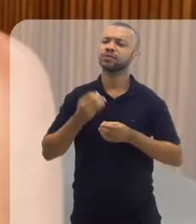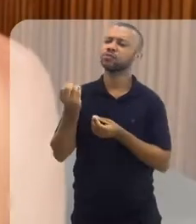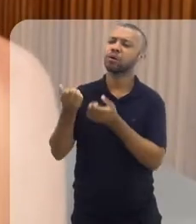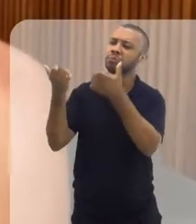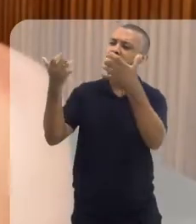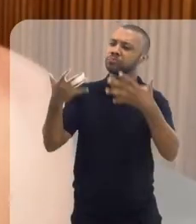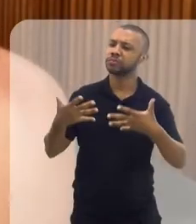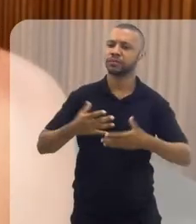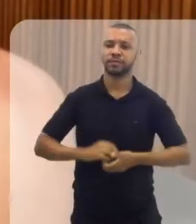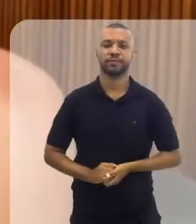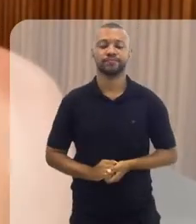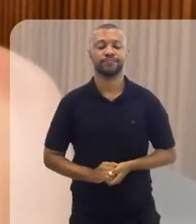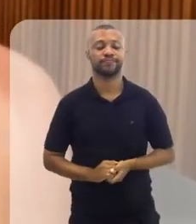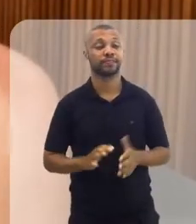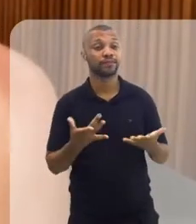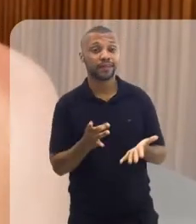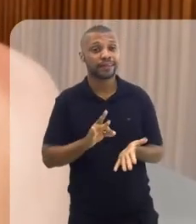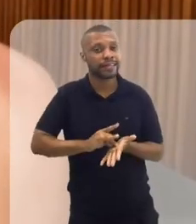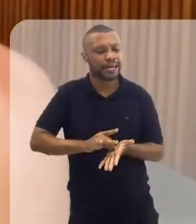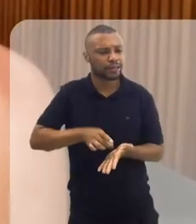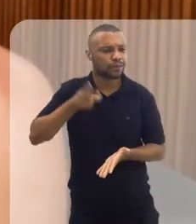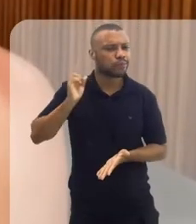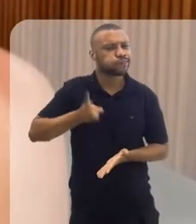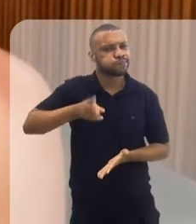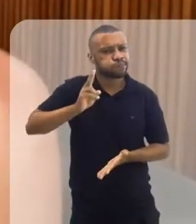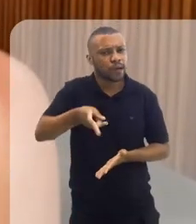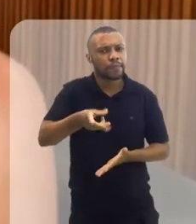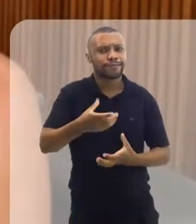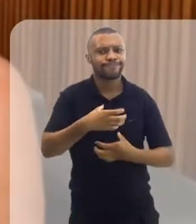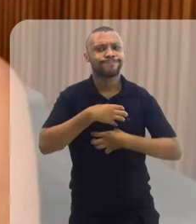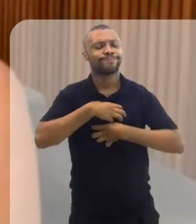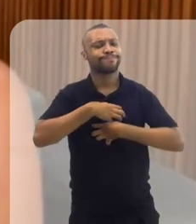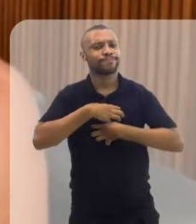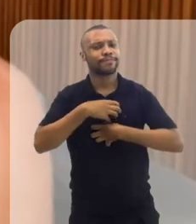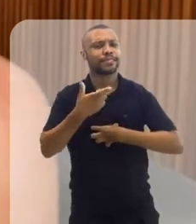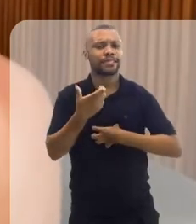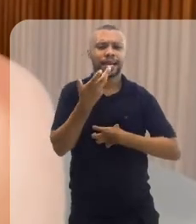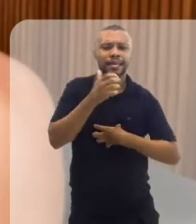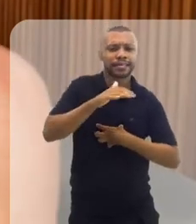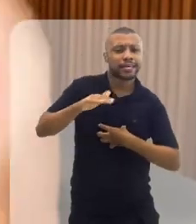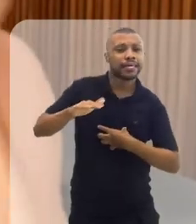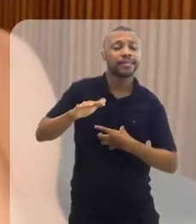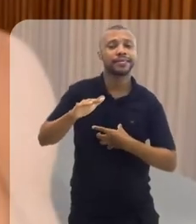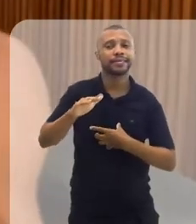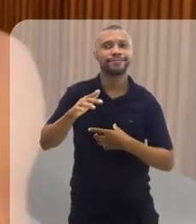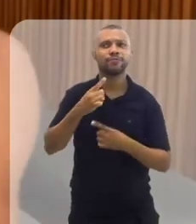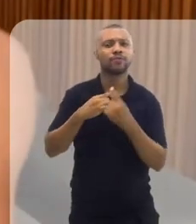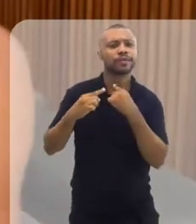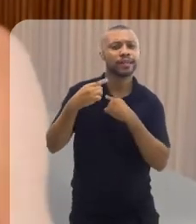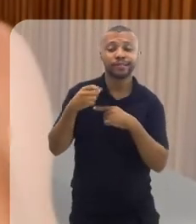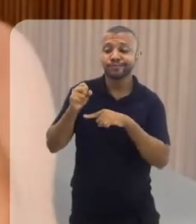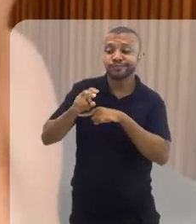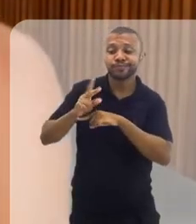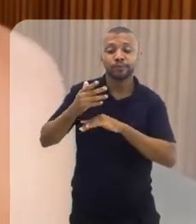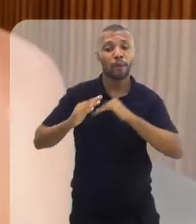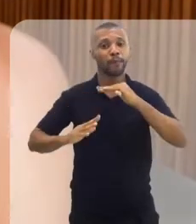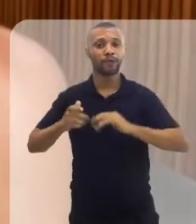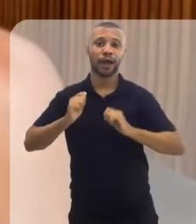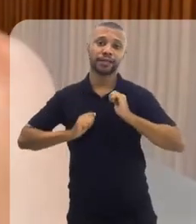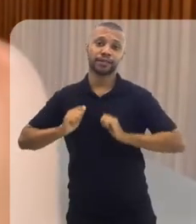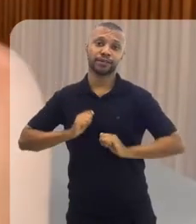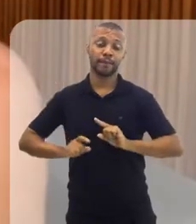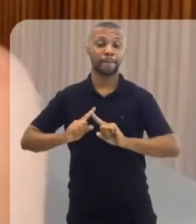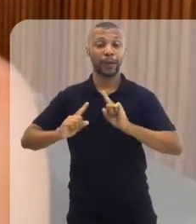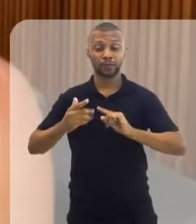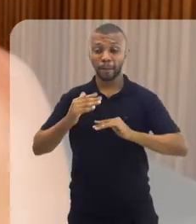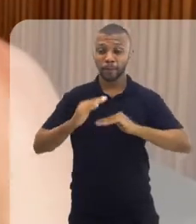Bom, na verdade, eu sempre quis ser atriz desde criança, mas era uma profissão muito muito